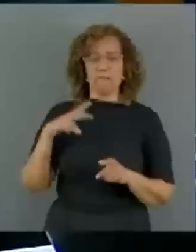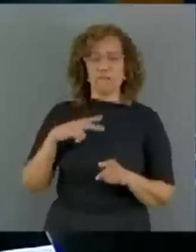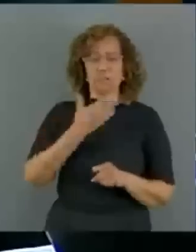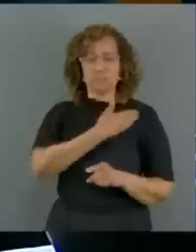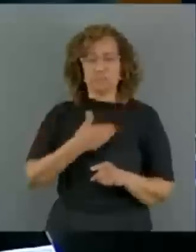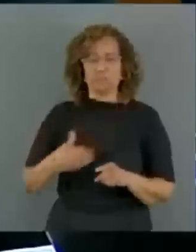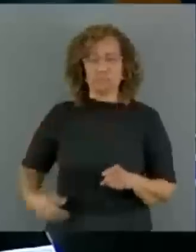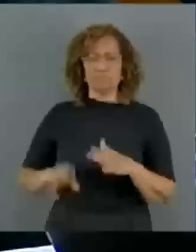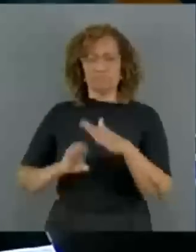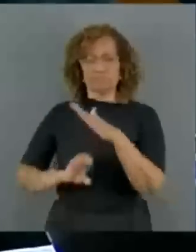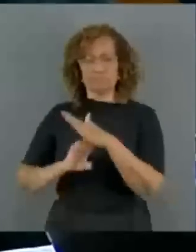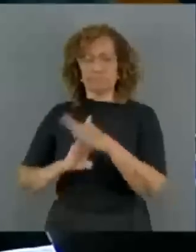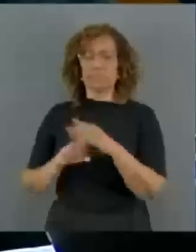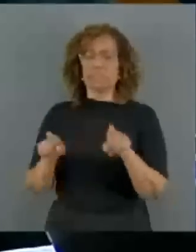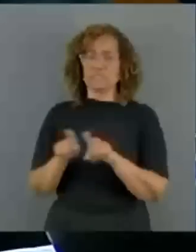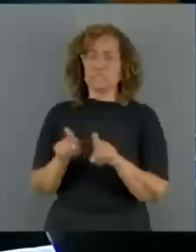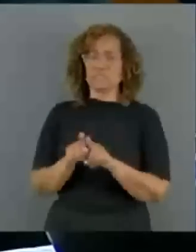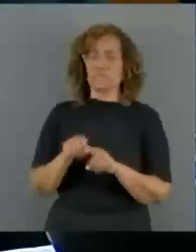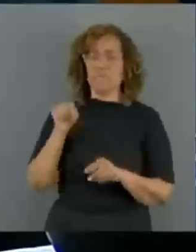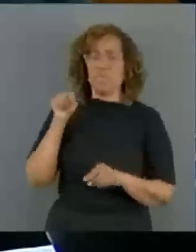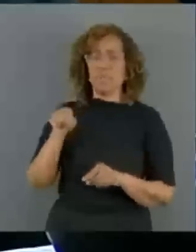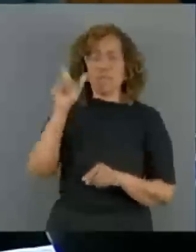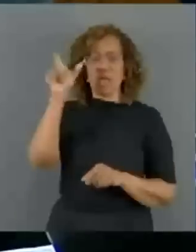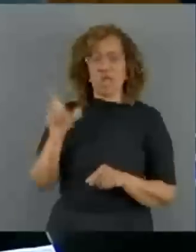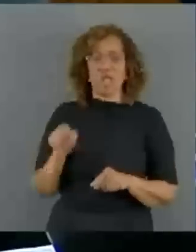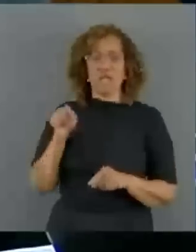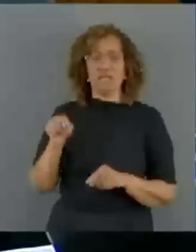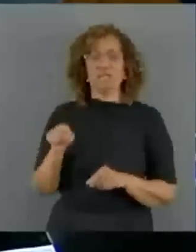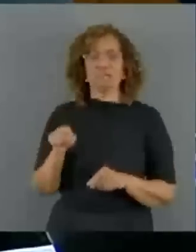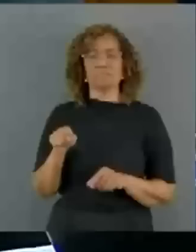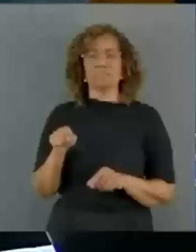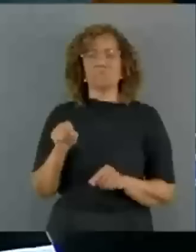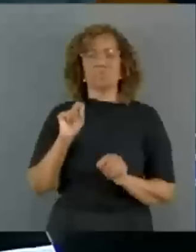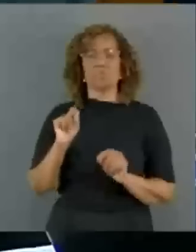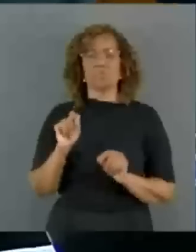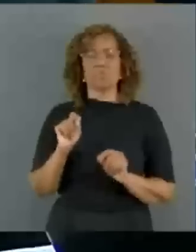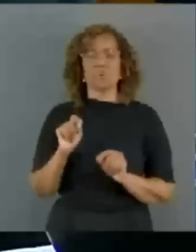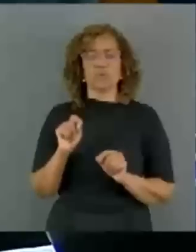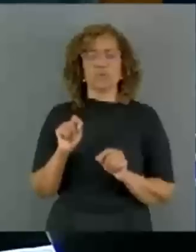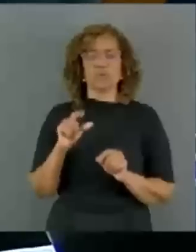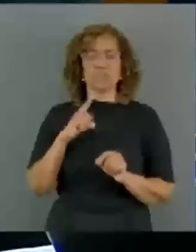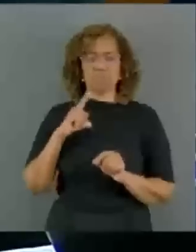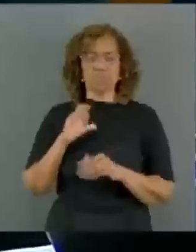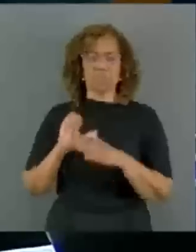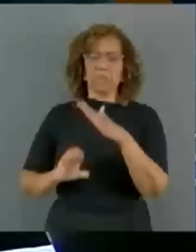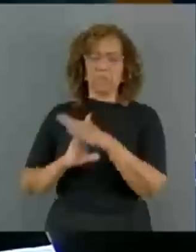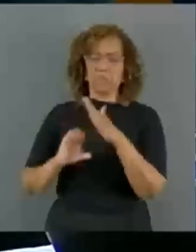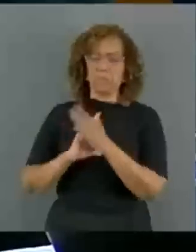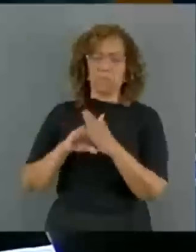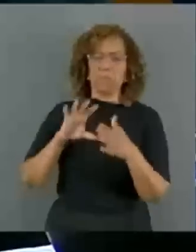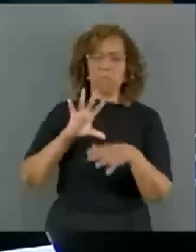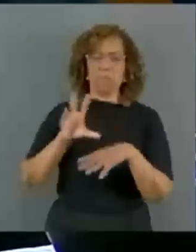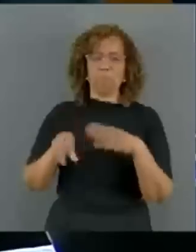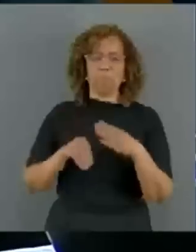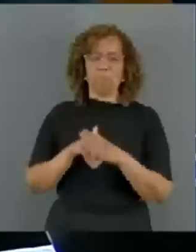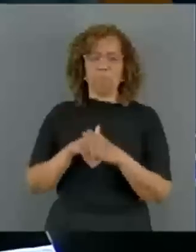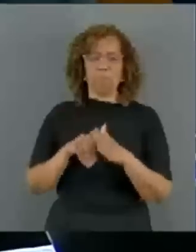empresa, pasmem, de que ele foi um principal alvo da operação, essa empresa. Olha,